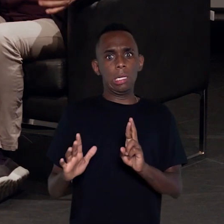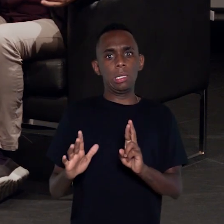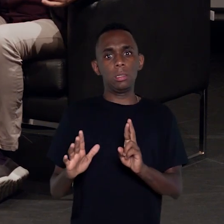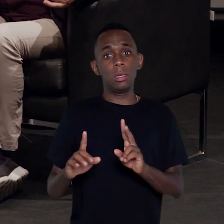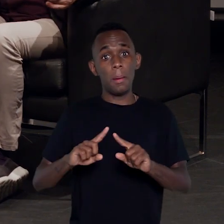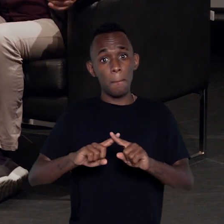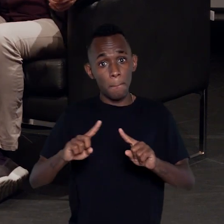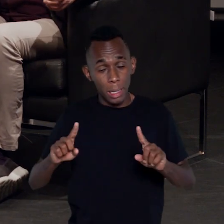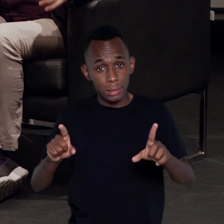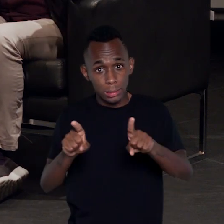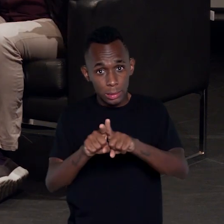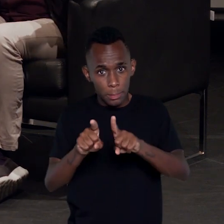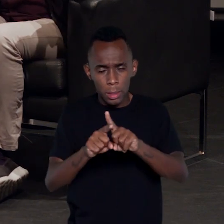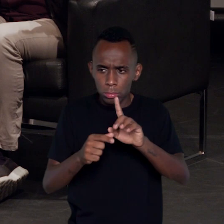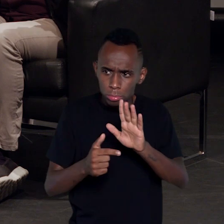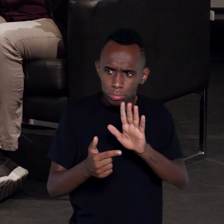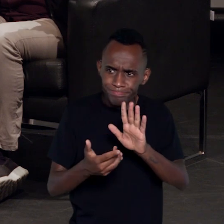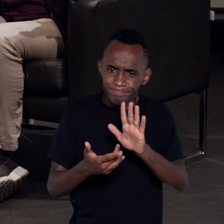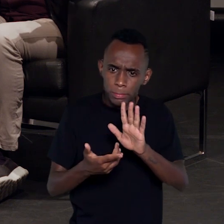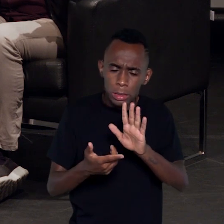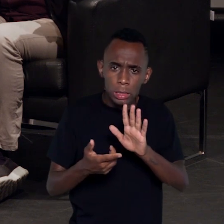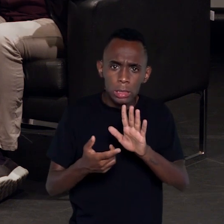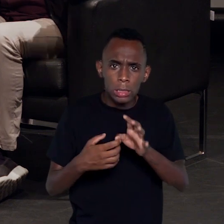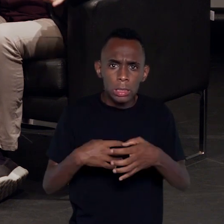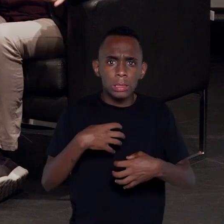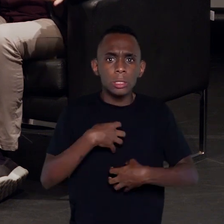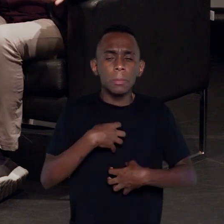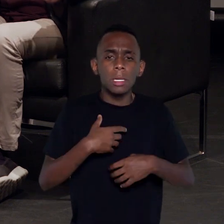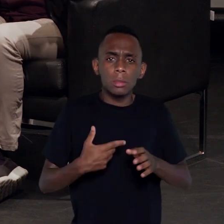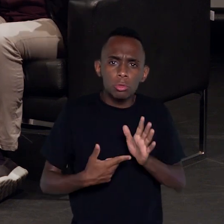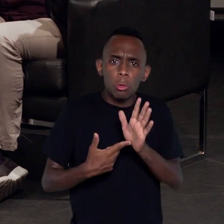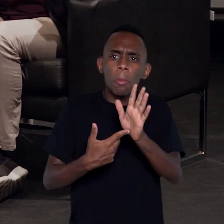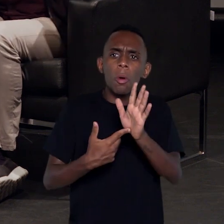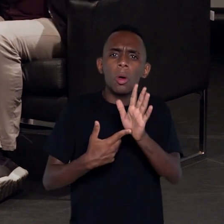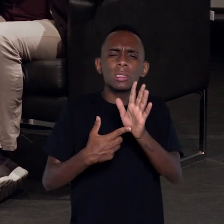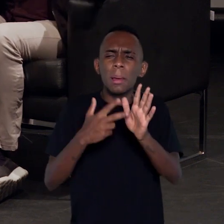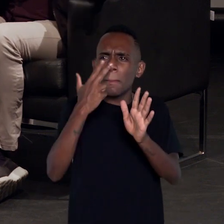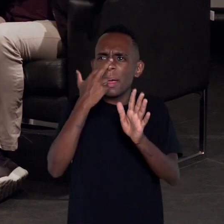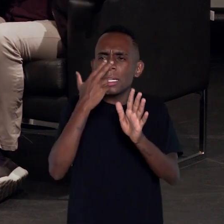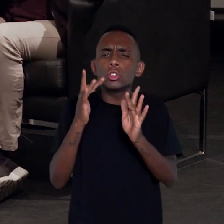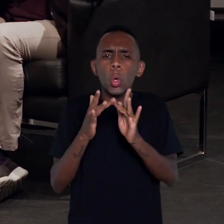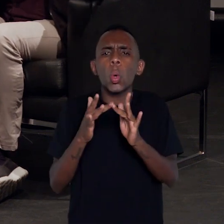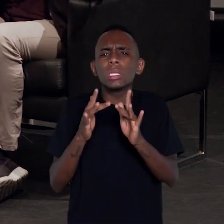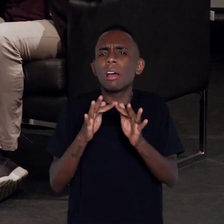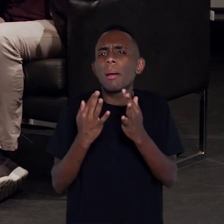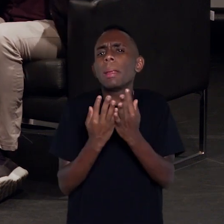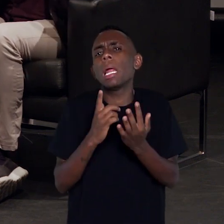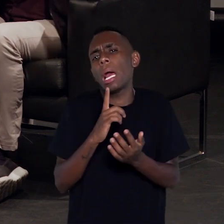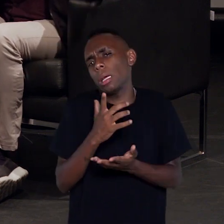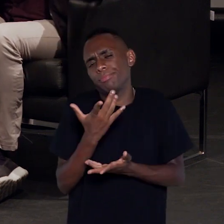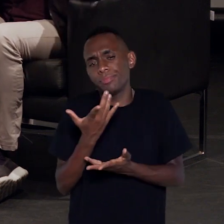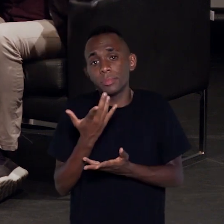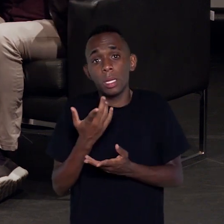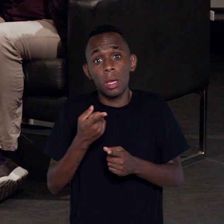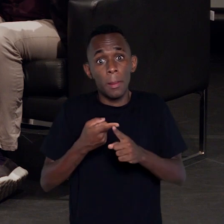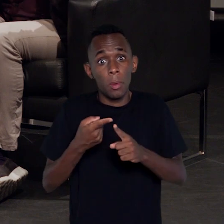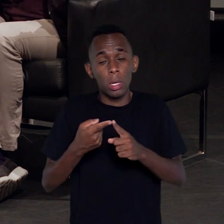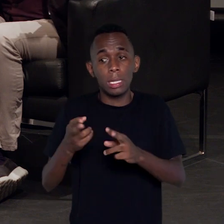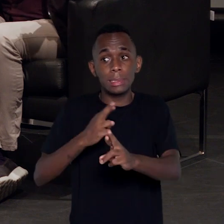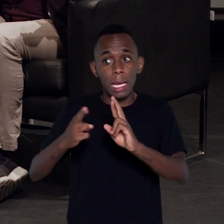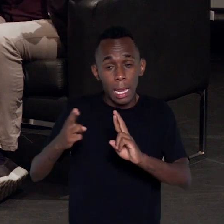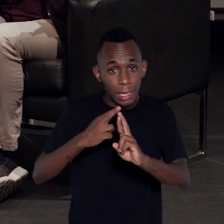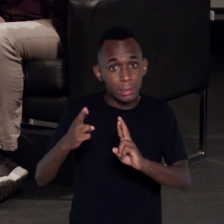estranha e, ao mesmo tempo, ela se mostra familiar, porque parece que o que tem movido os leitores para encontrar essa